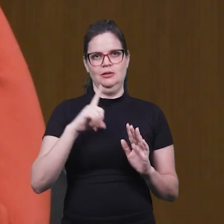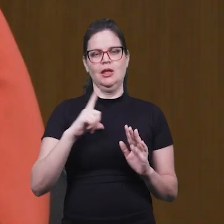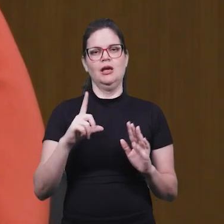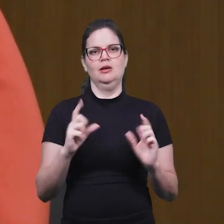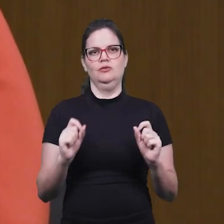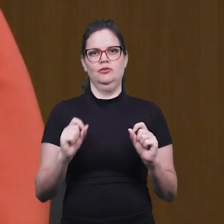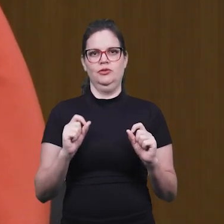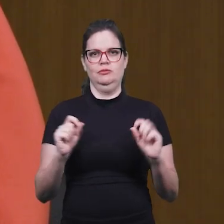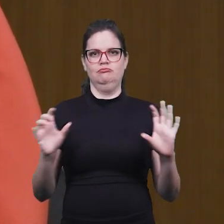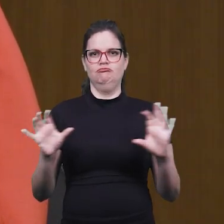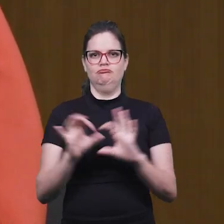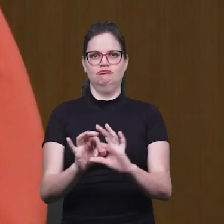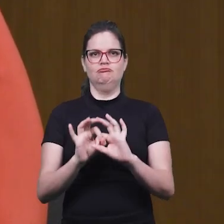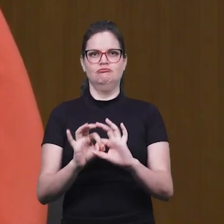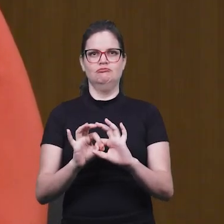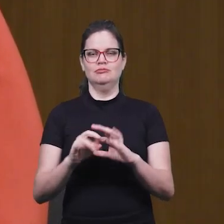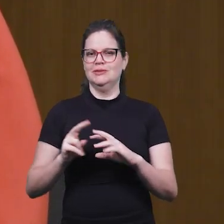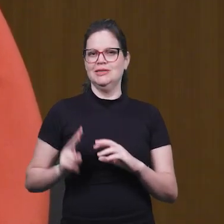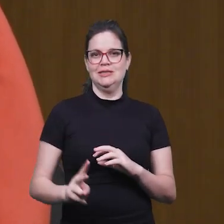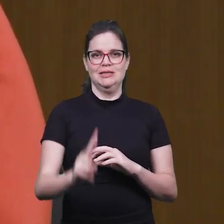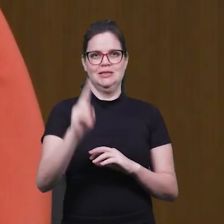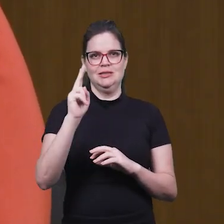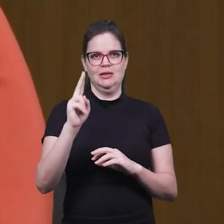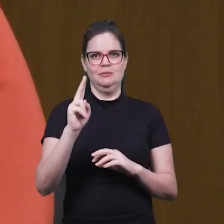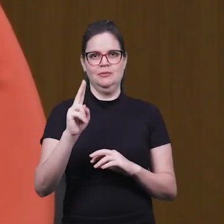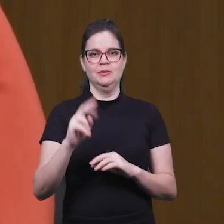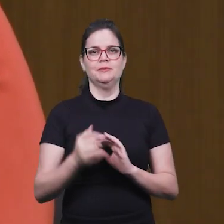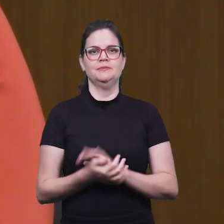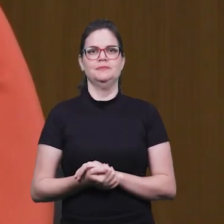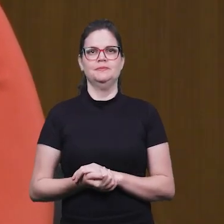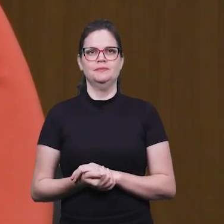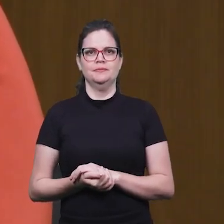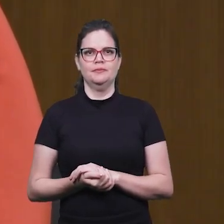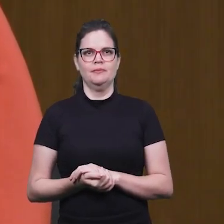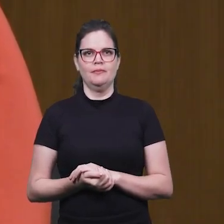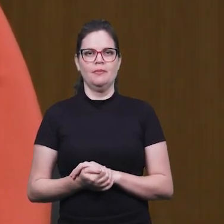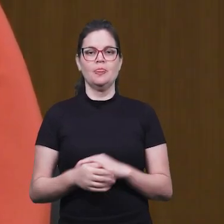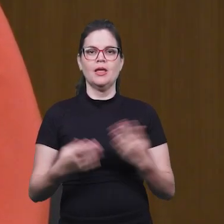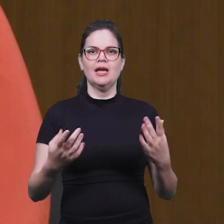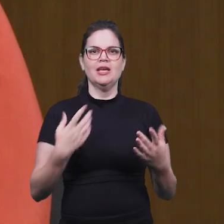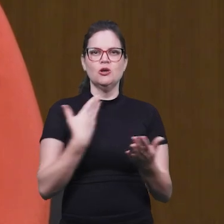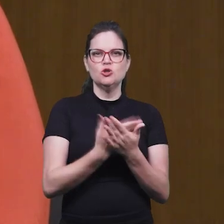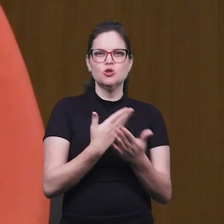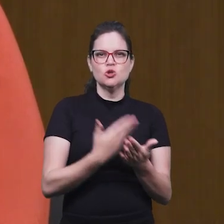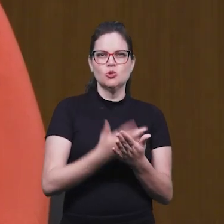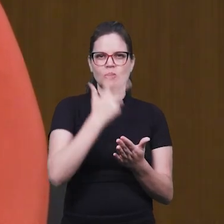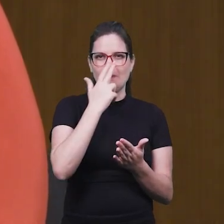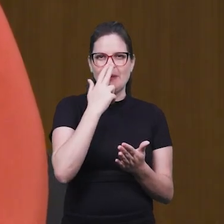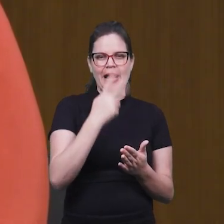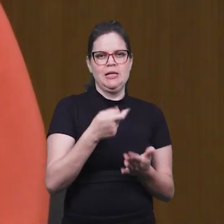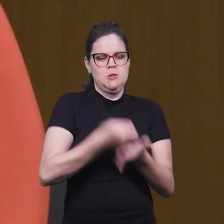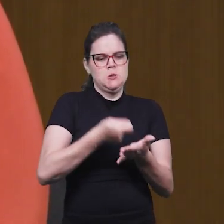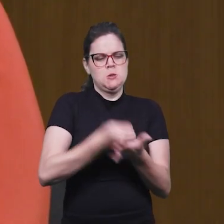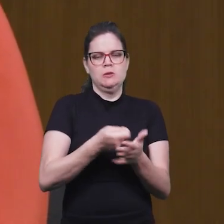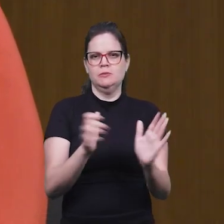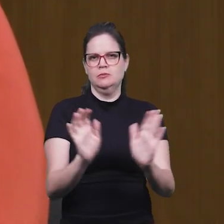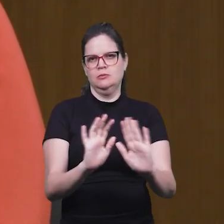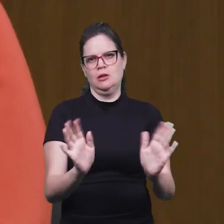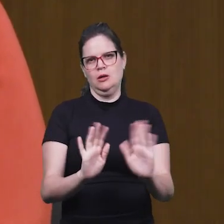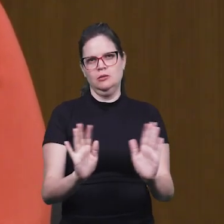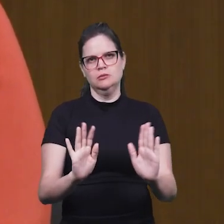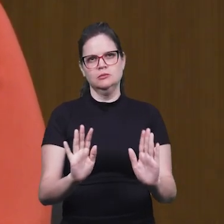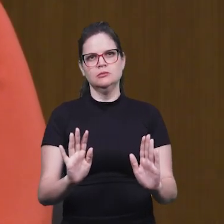nunca deixou os estudos sobrecarregar. Então, eu acho que isso aí é